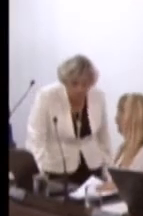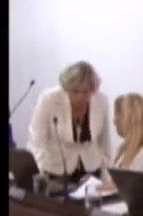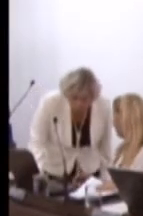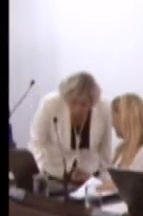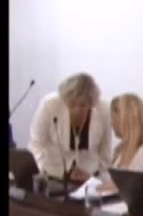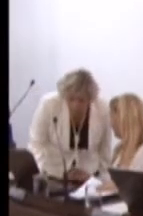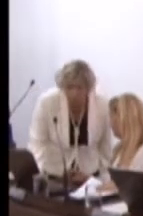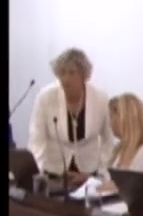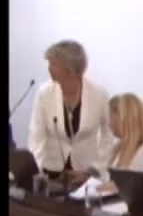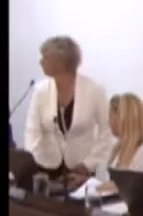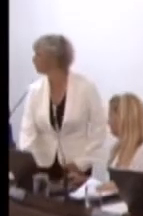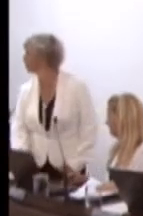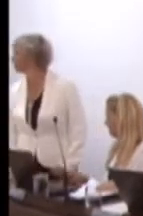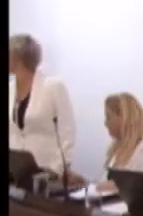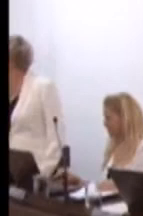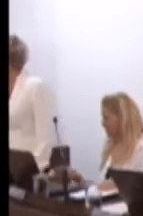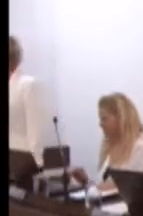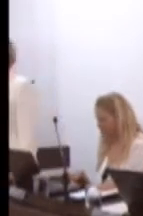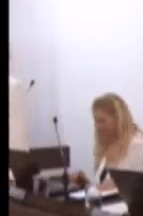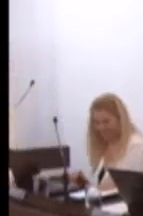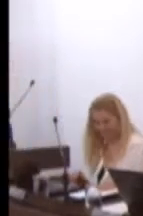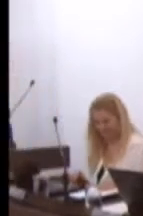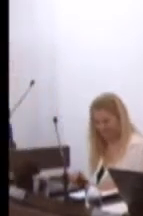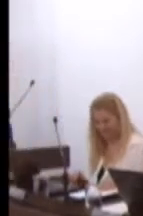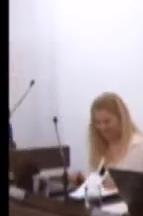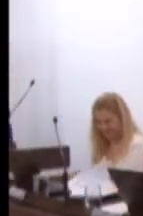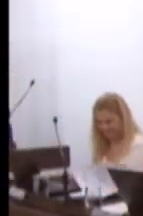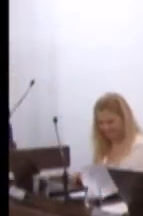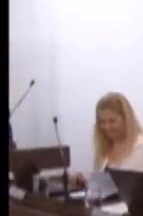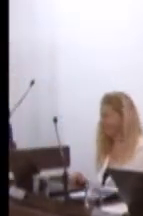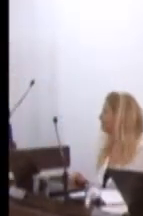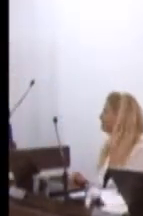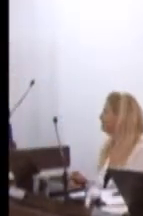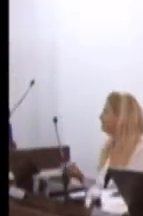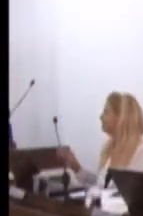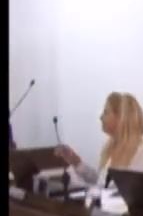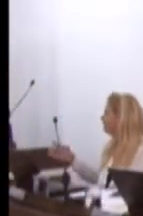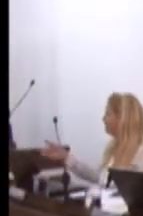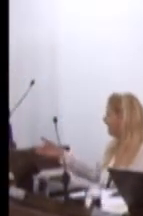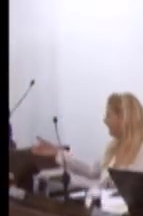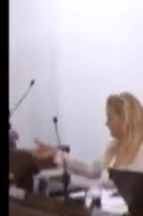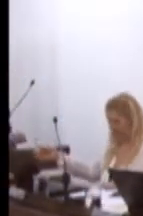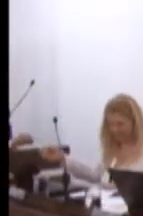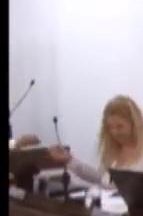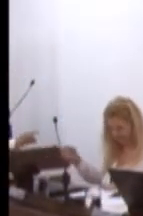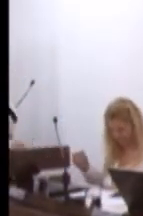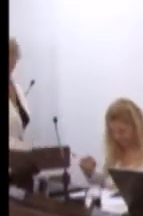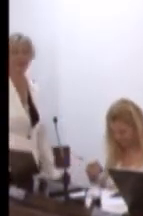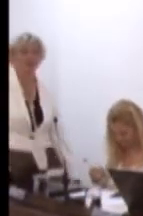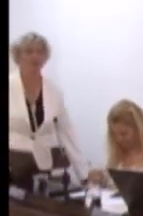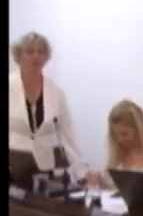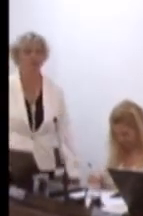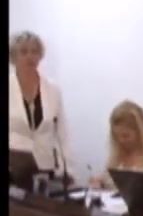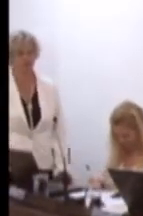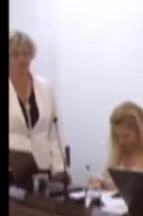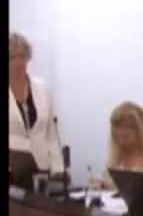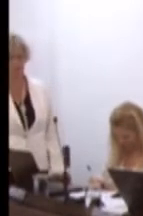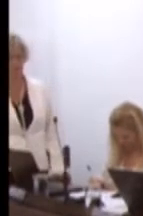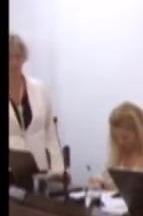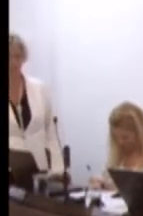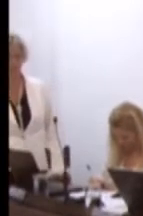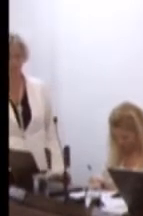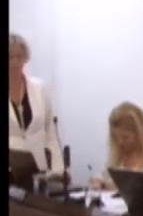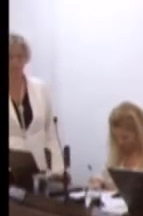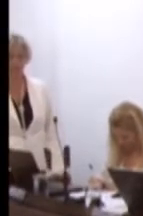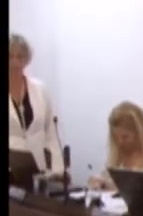Limeira, 1º de abril de 2015. Ofício 108/2015. Excelentíssimo senhor Newton César dos Santos, presidente da